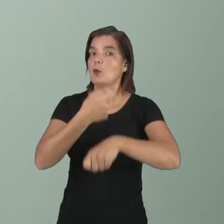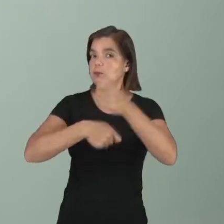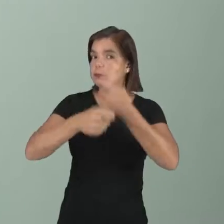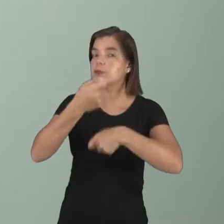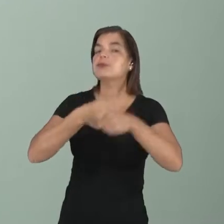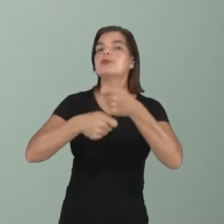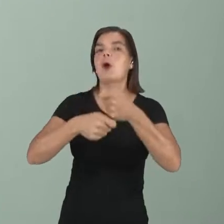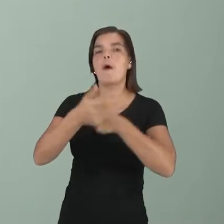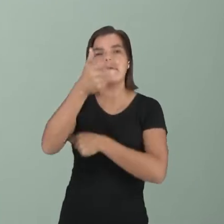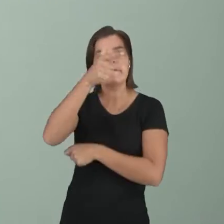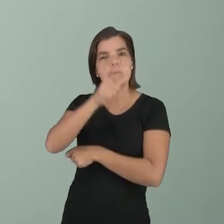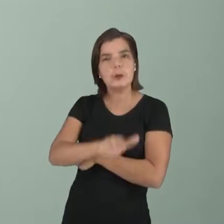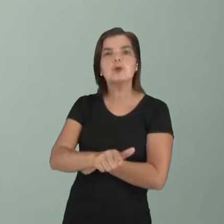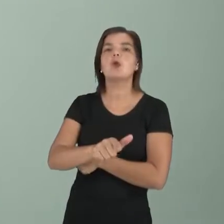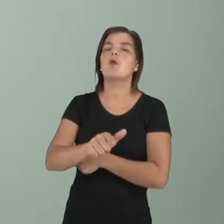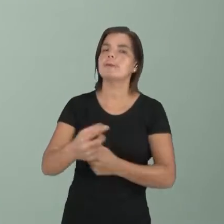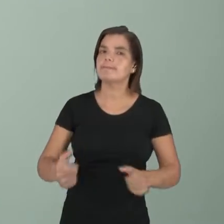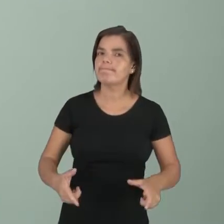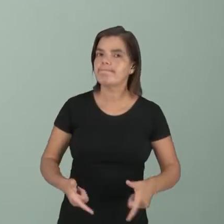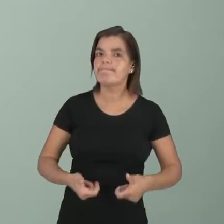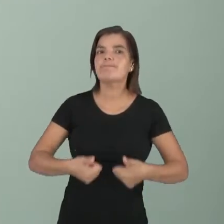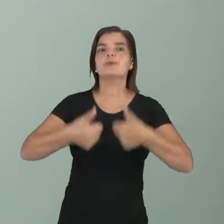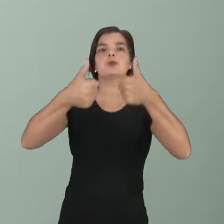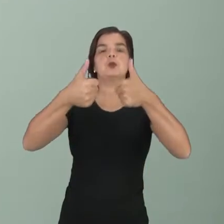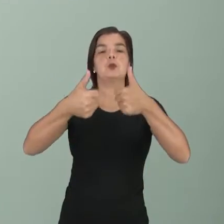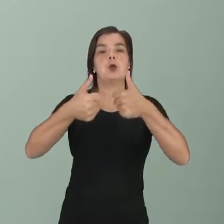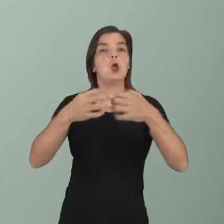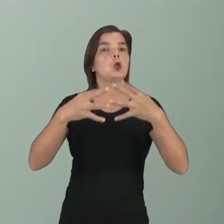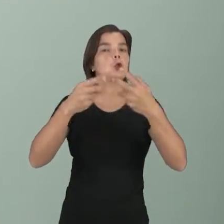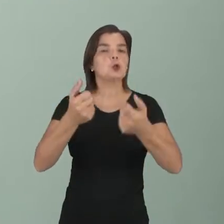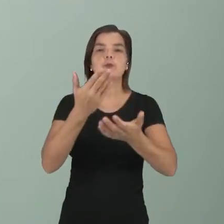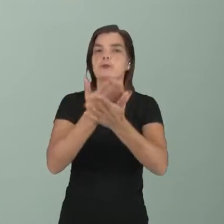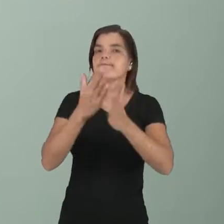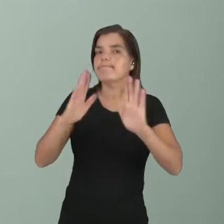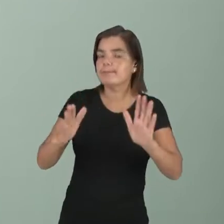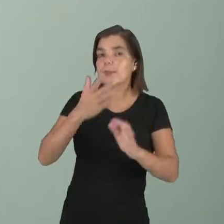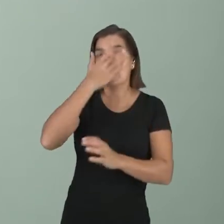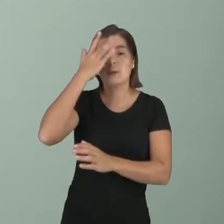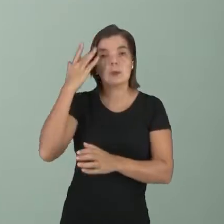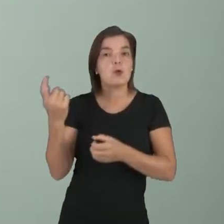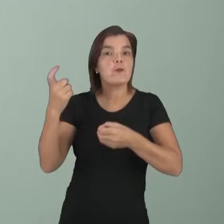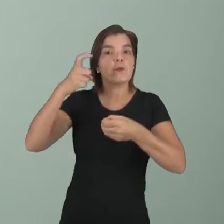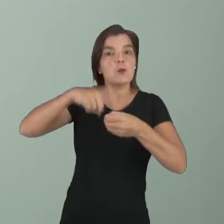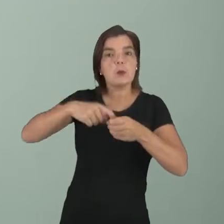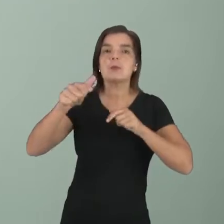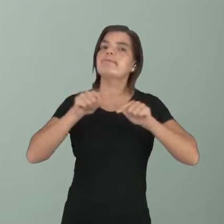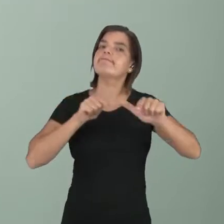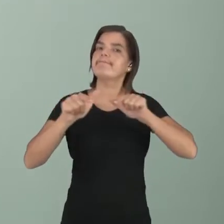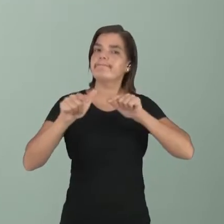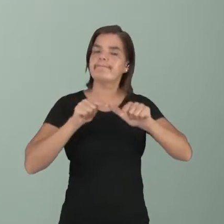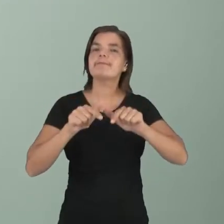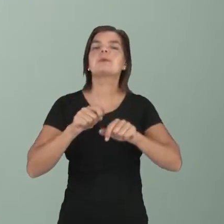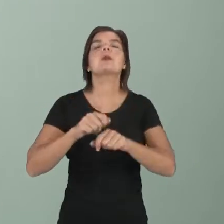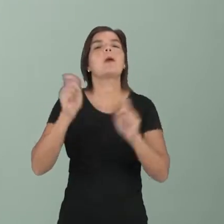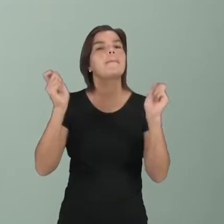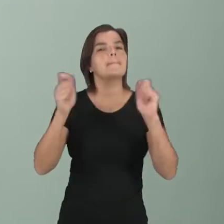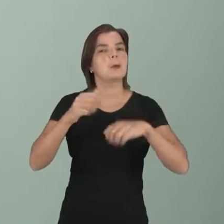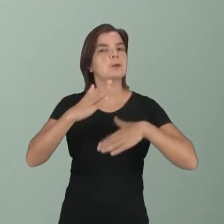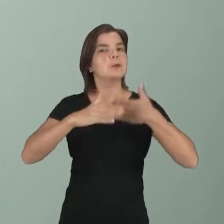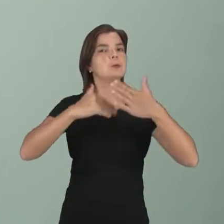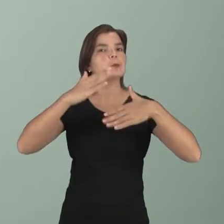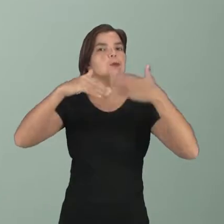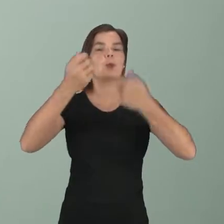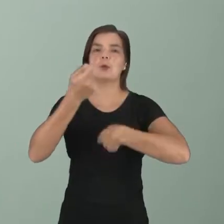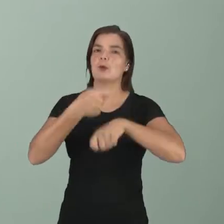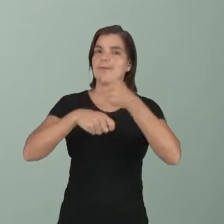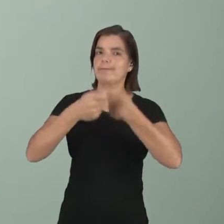economia volte a funcionar, tudo isso vai passar, essas pessoas vão ter seus empregos novamente e aí a gente vai poder